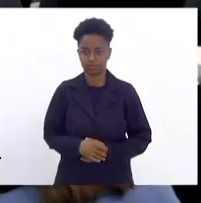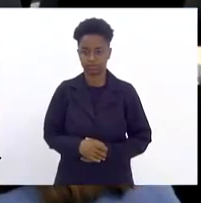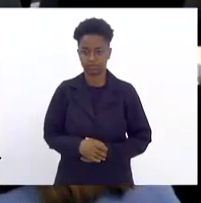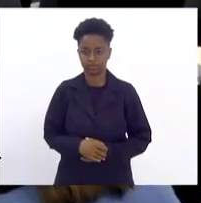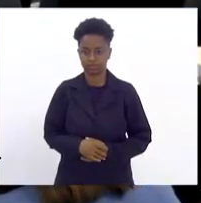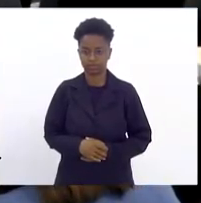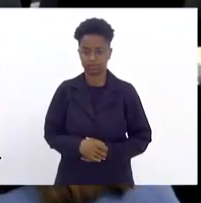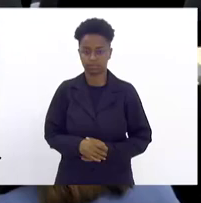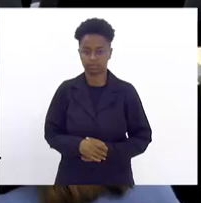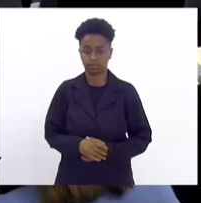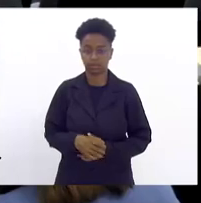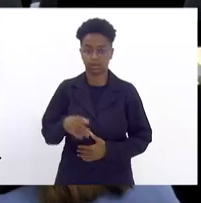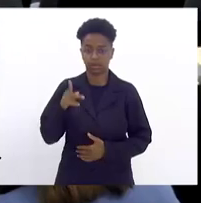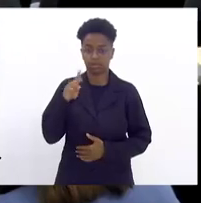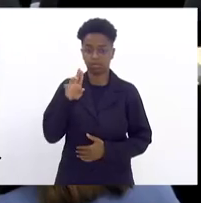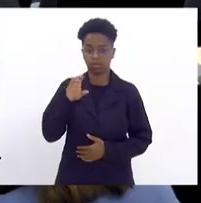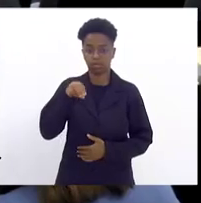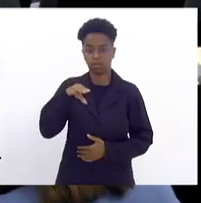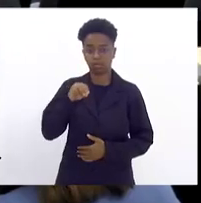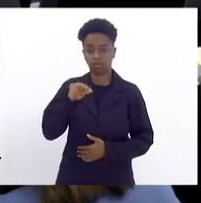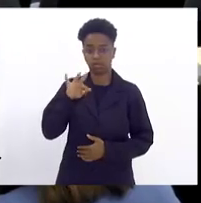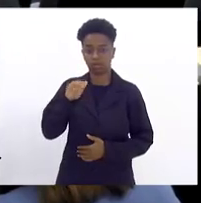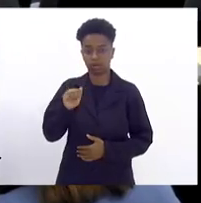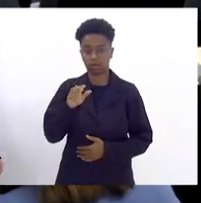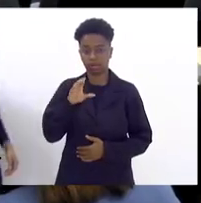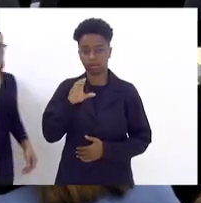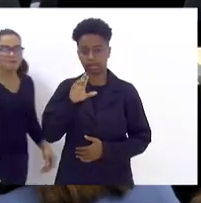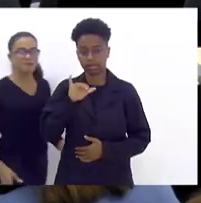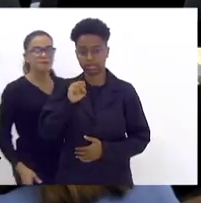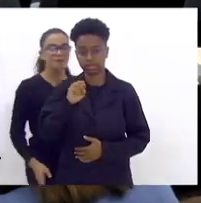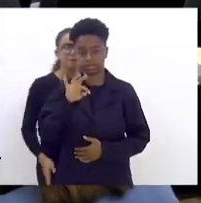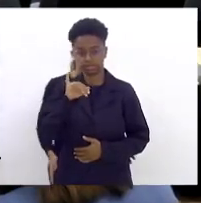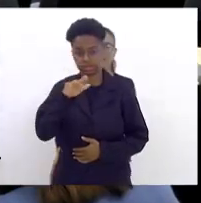promotora de Justiça Doutora Cristina do Rego Monteiro